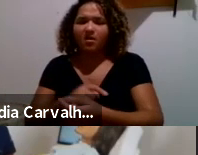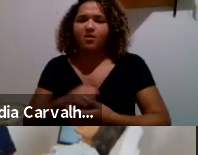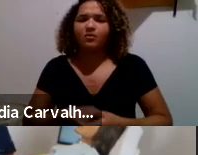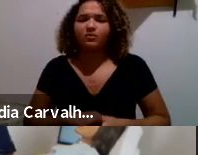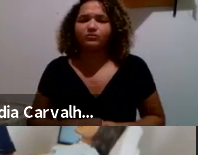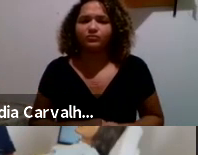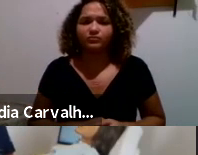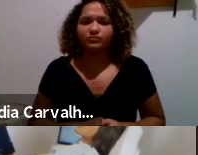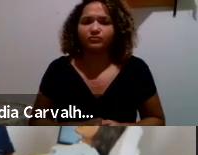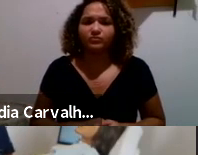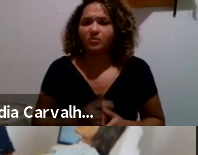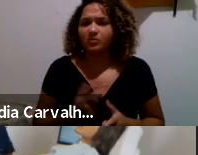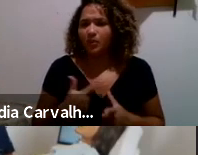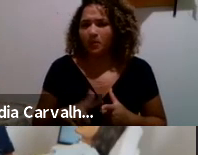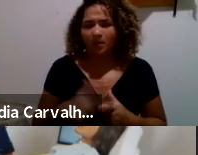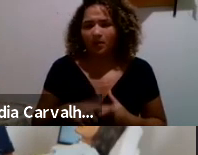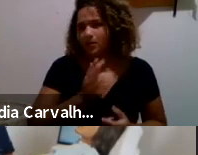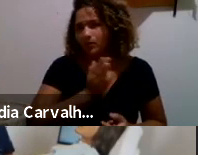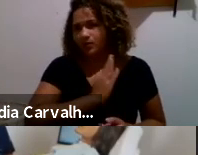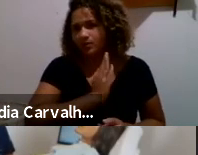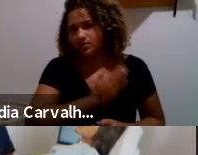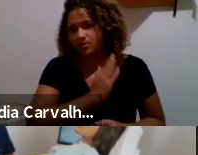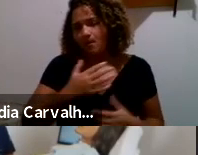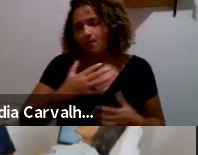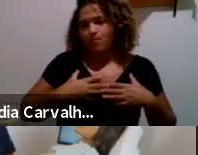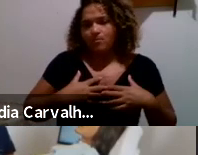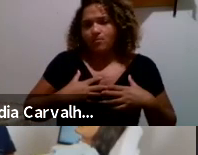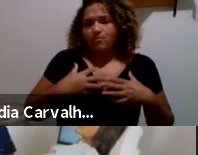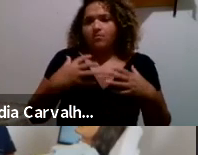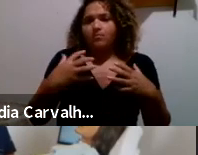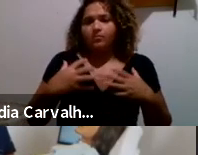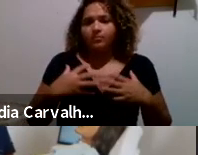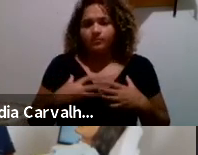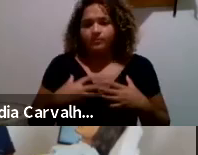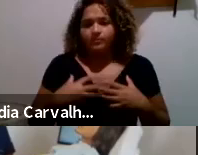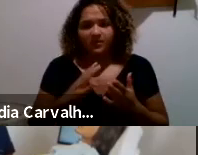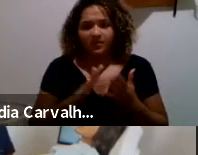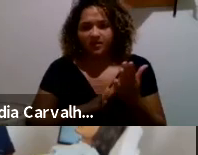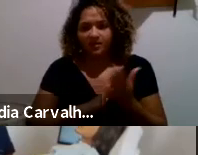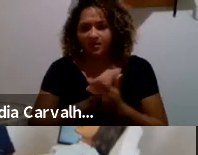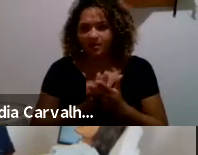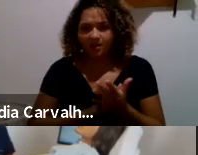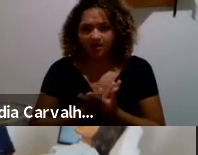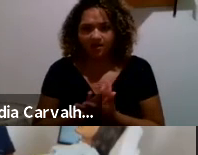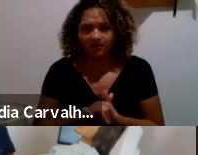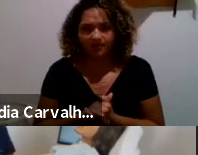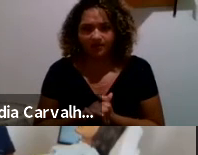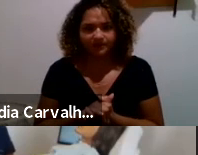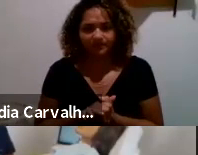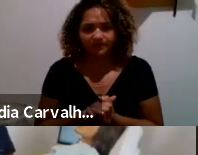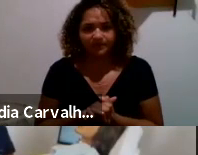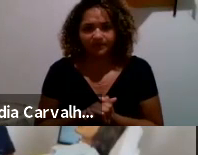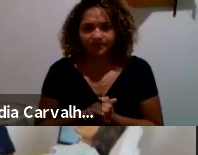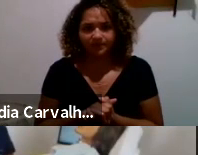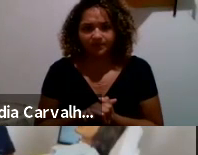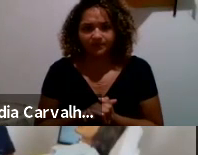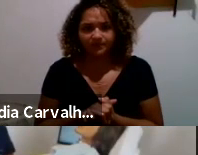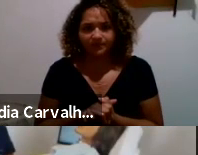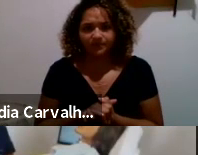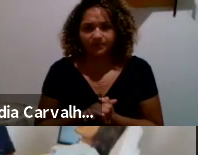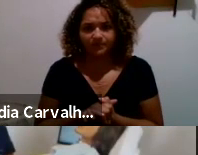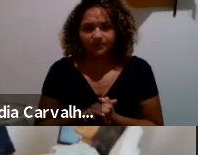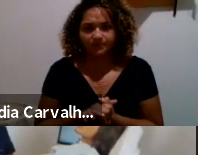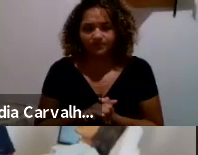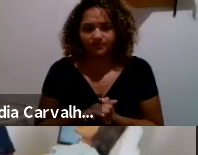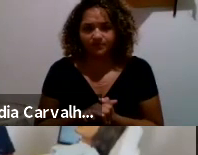nenhum probleminha de coração, de pulmão, nada? Não. Fez algum ultrassom? Eu fiz quando